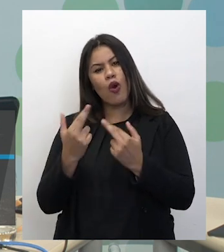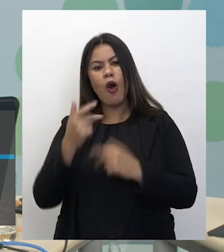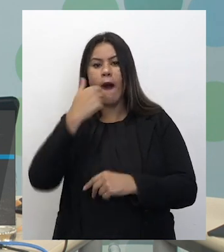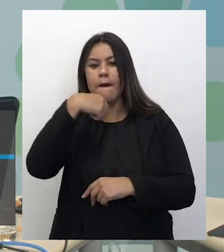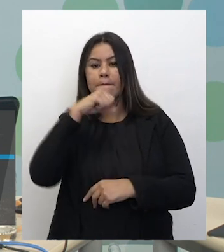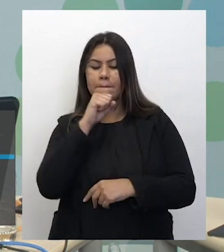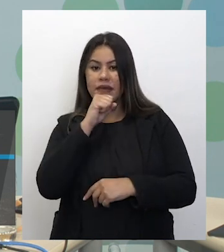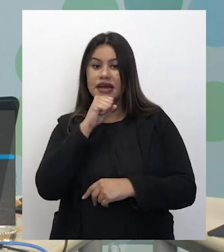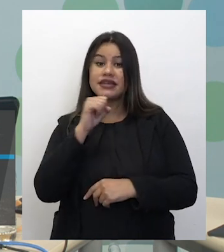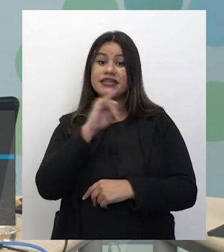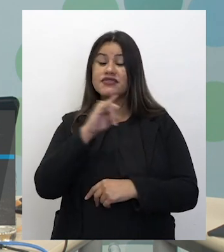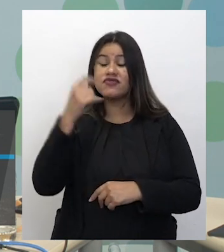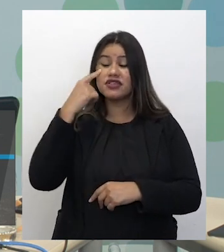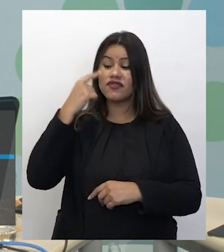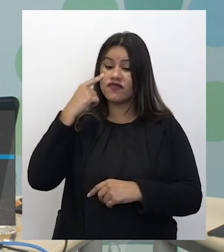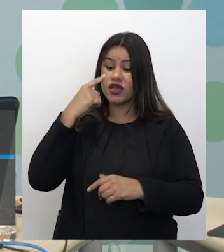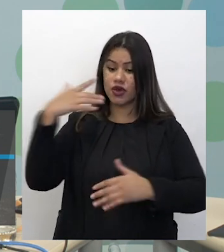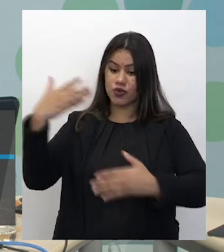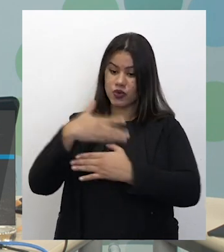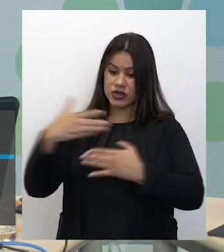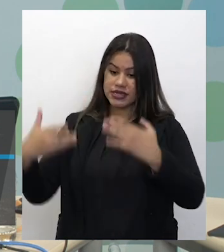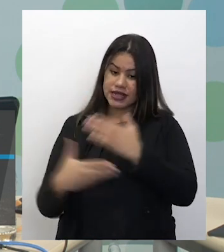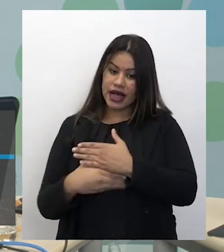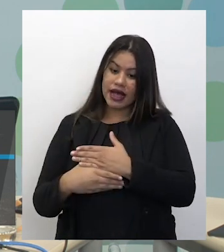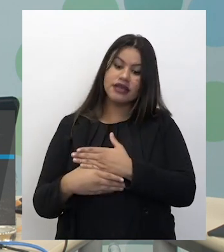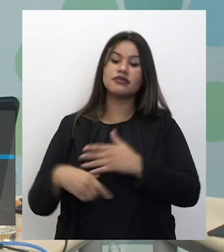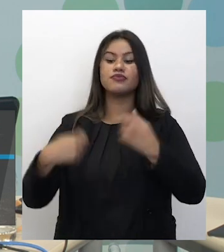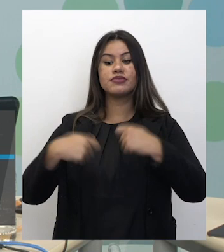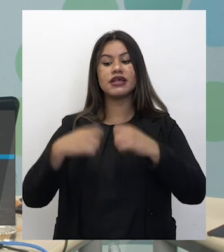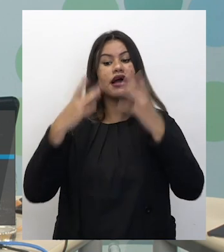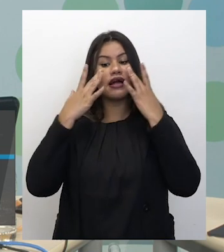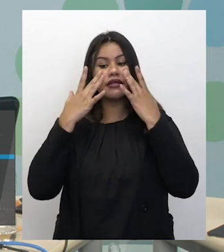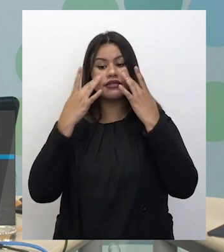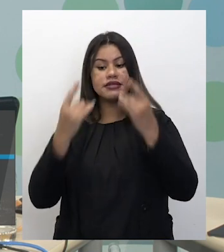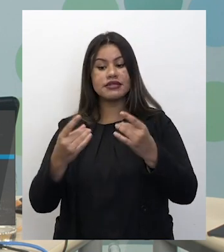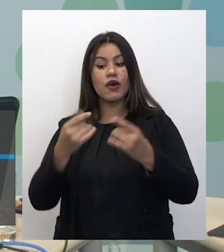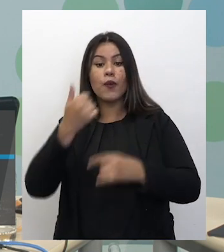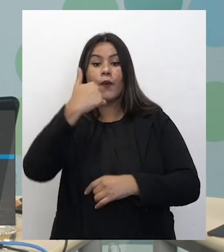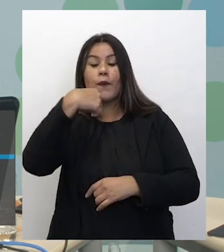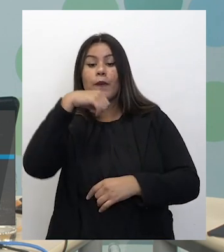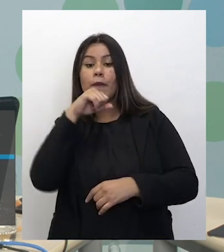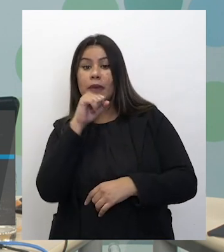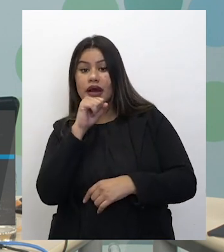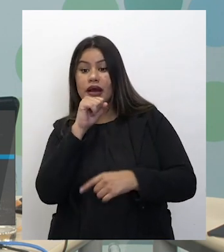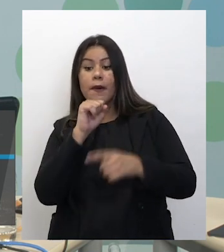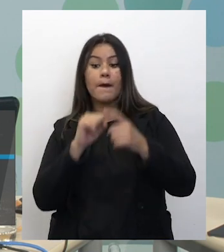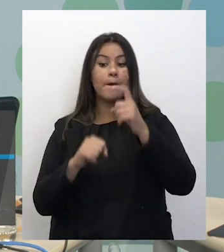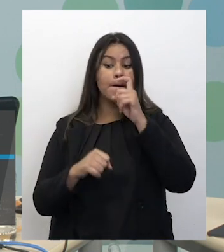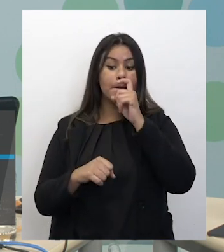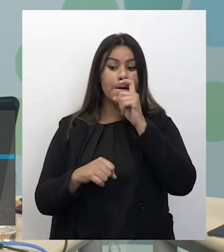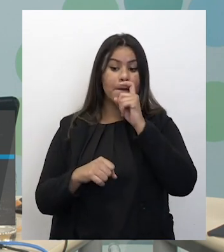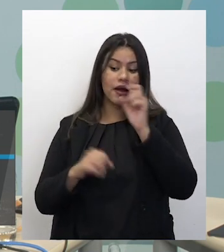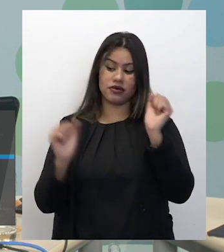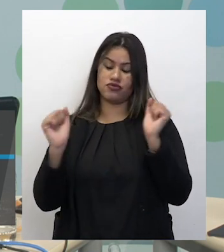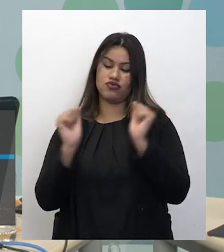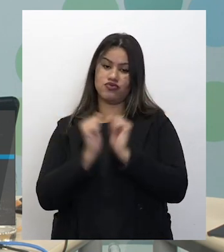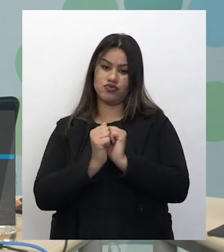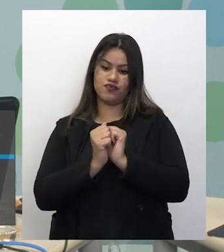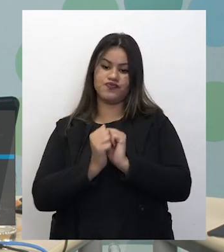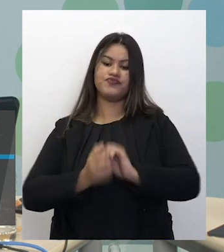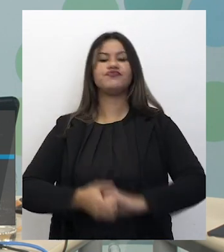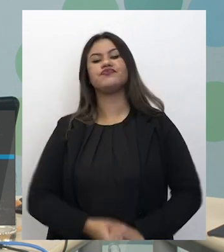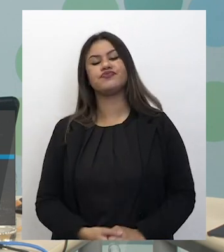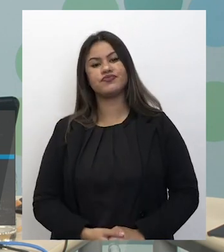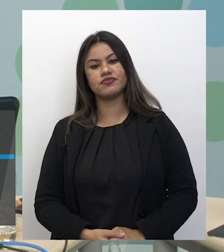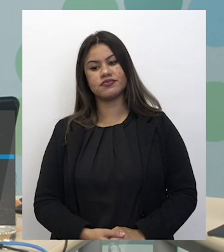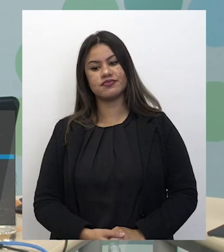ao slide, mas se você reparar, a gente tem que olhar sempre o pai e a mãe, né? Okay. Mas aqui,